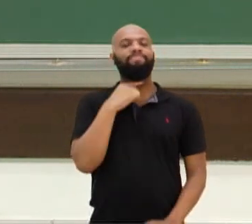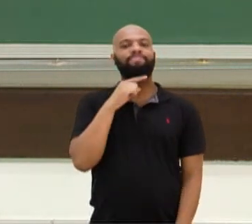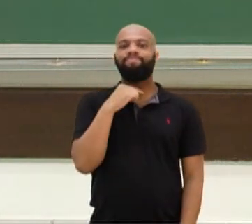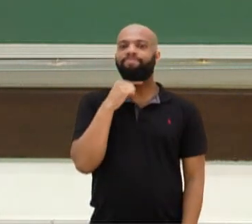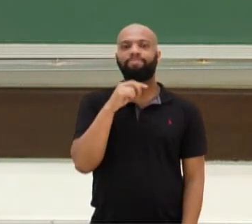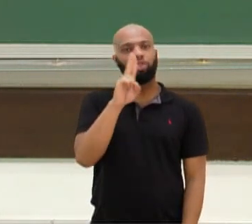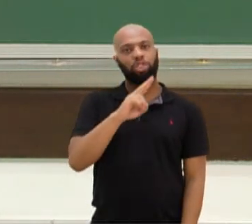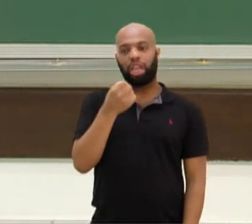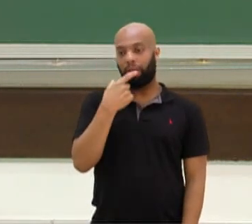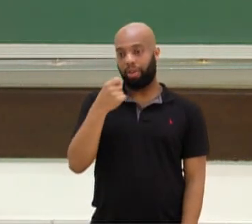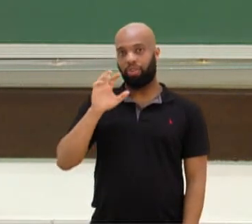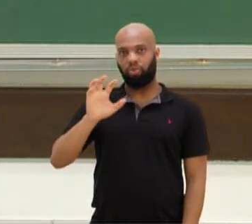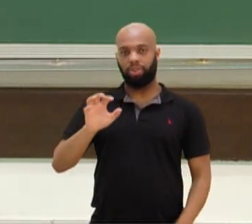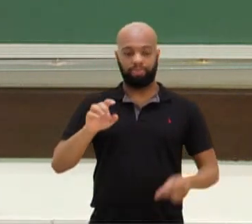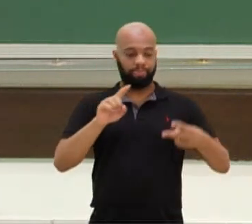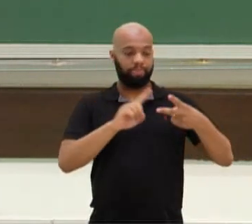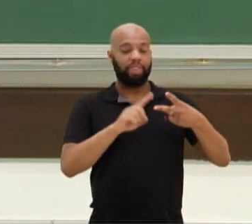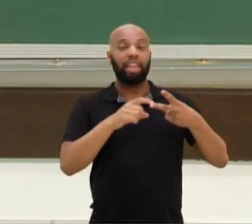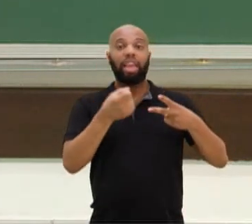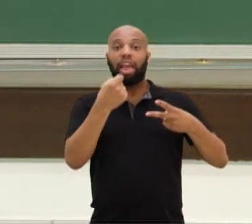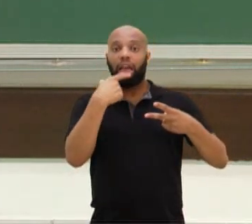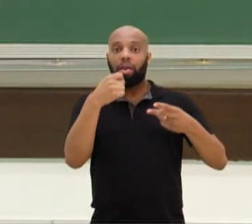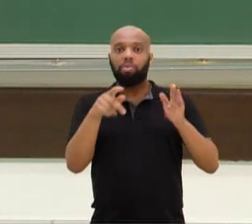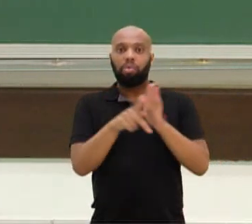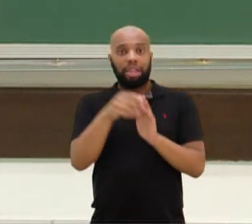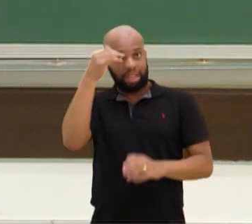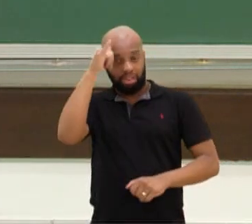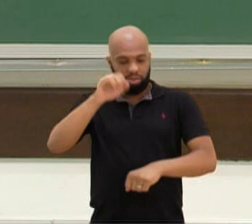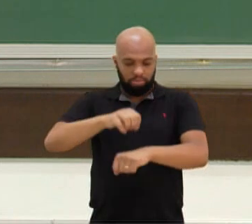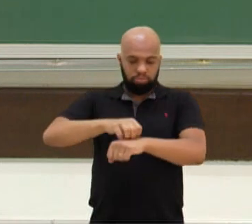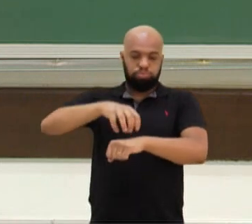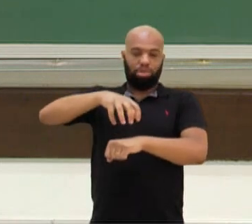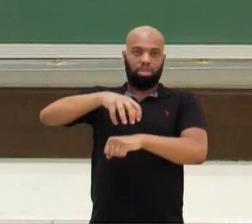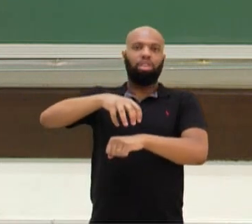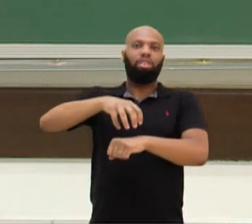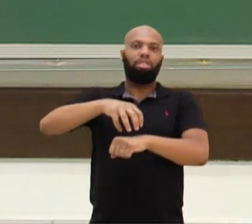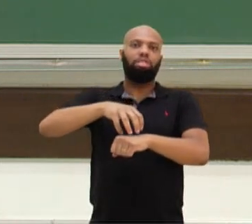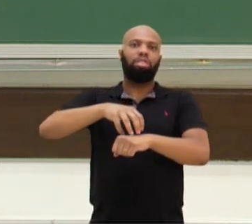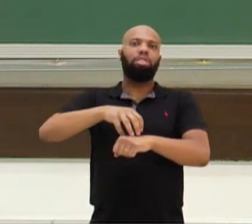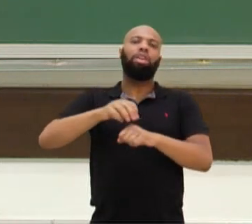antibiótico. Uso de anti-inflamatório. Talvez ele